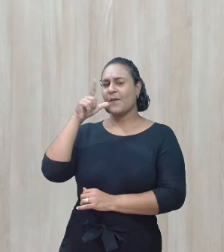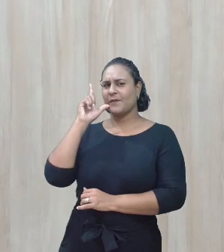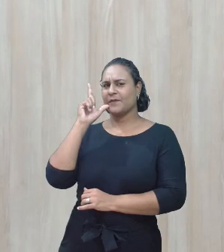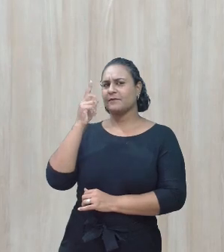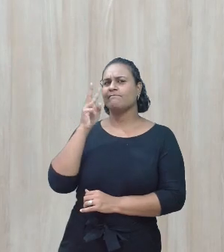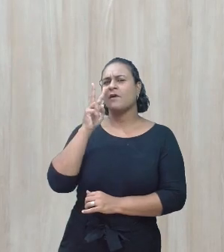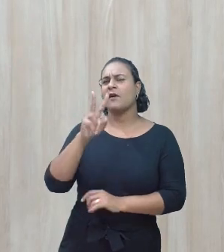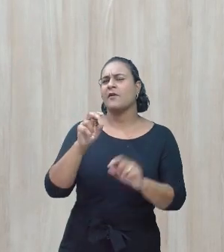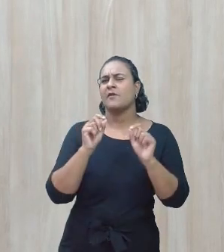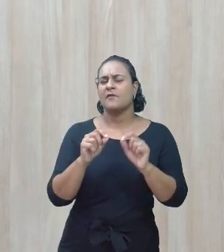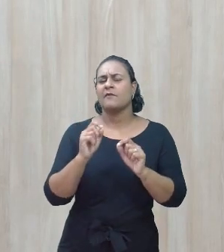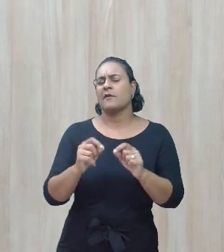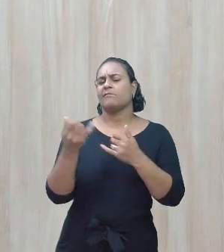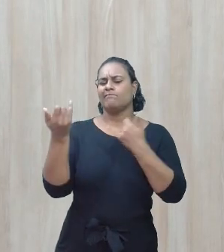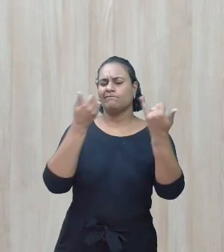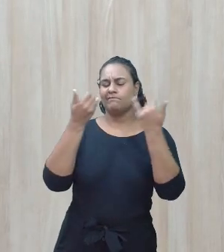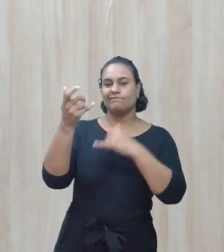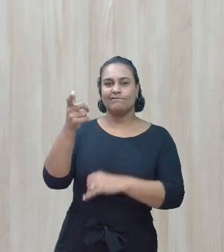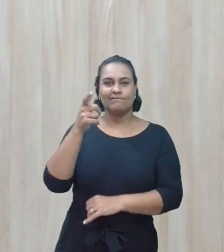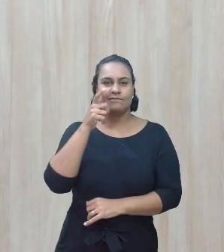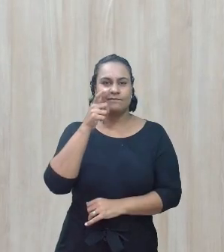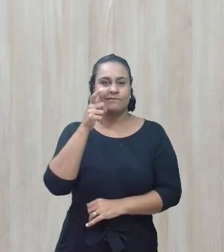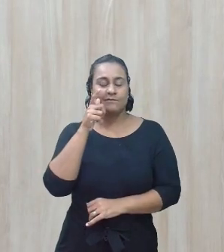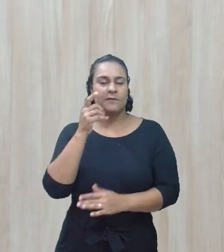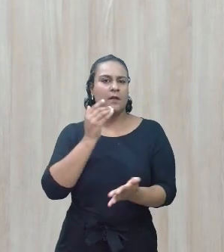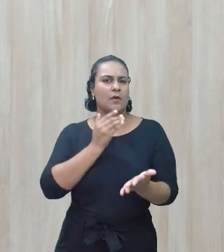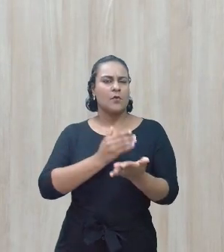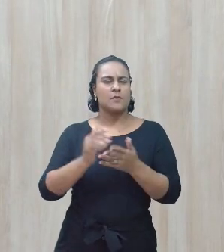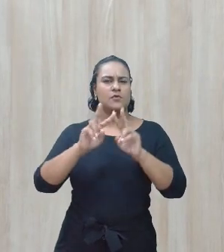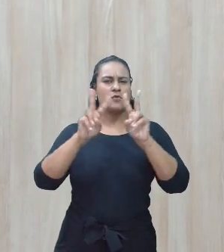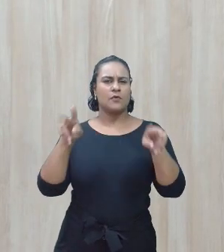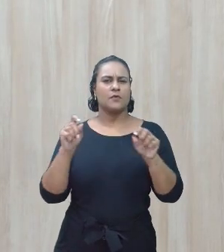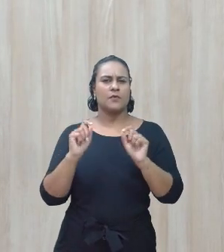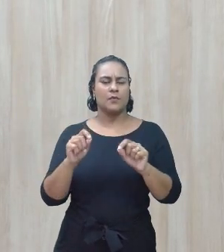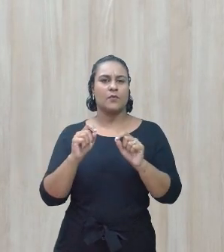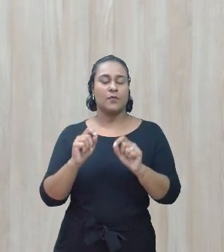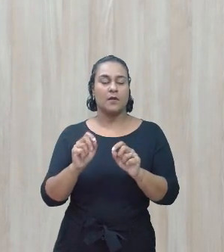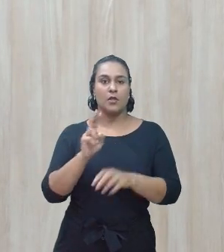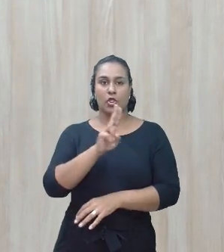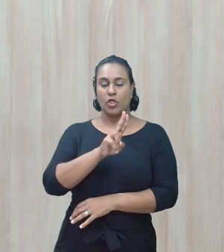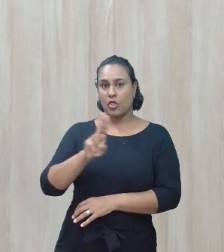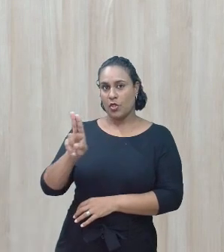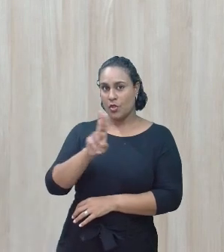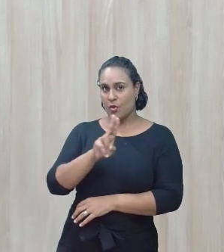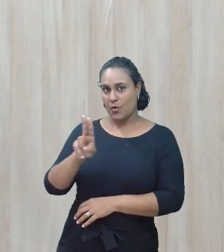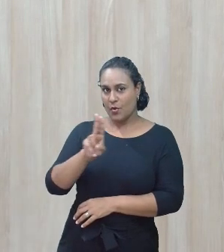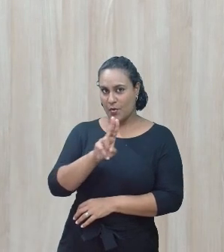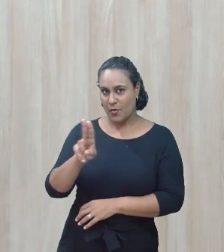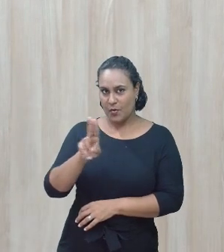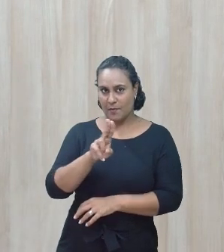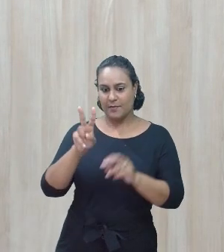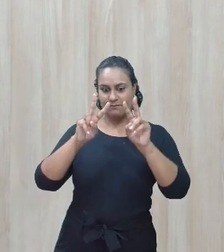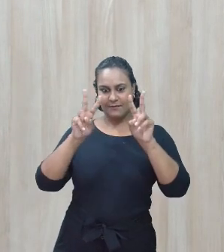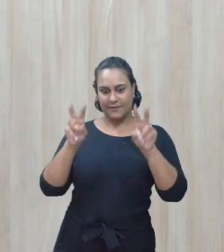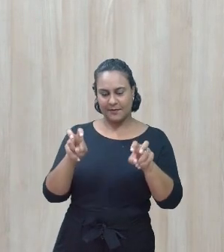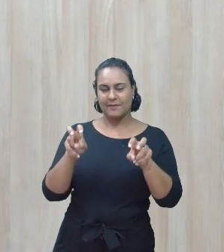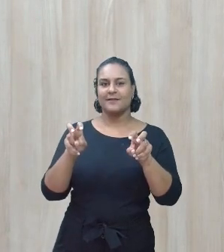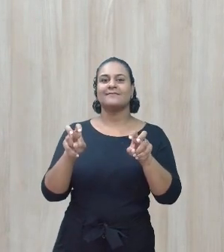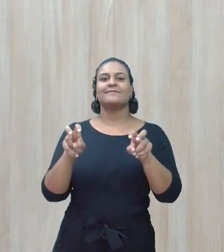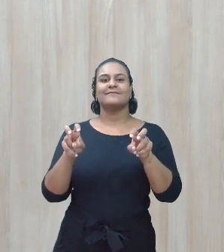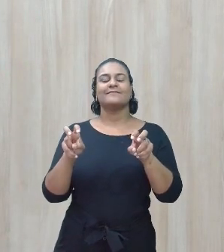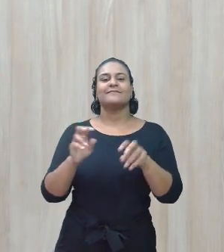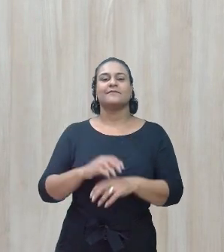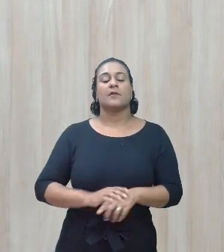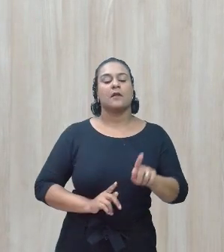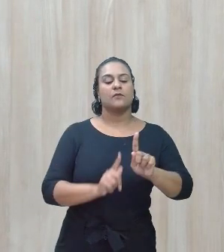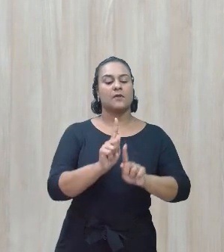bem interessantes, A gente começou falando sobre o nome do assunto, que é estatística, e dentro da